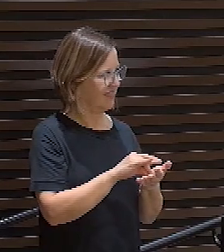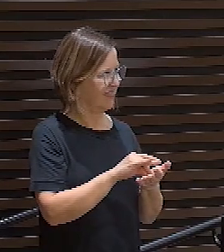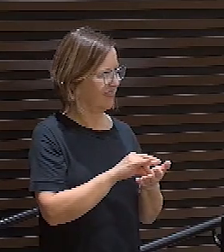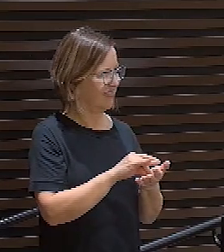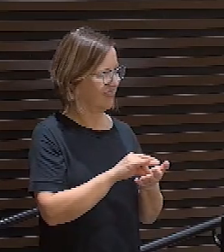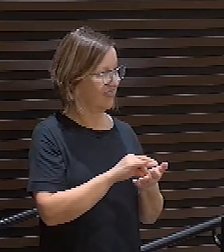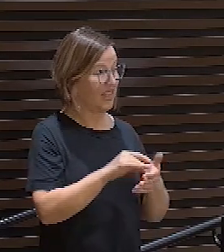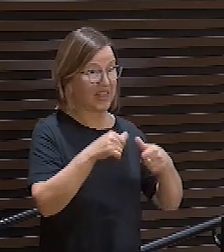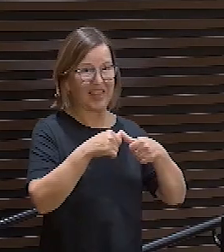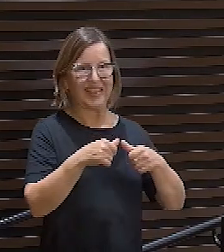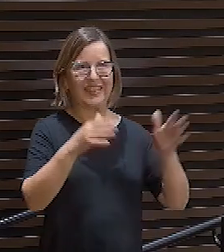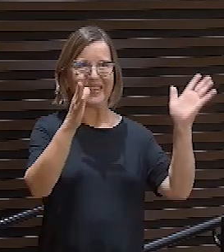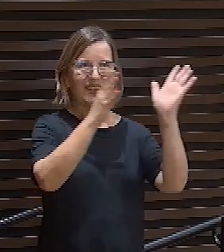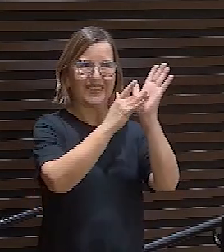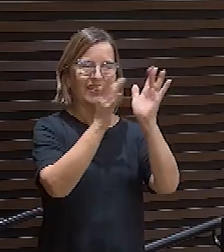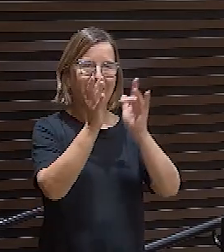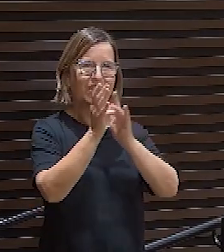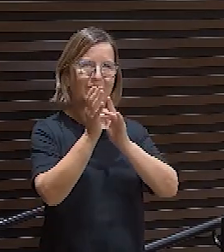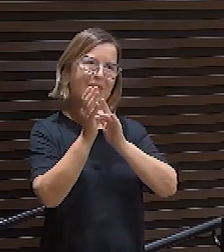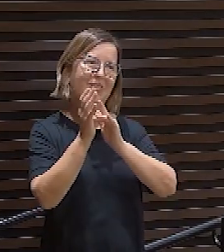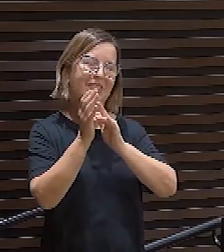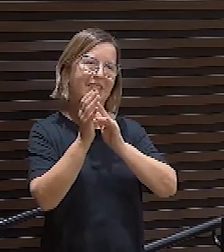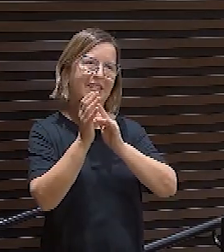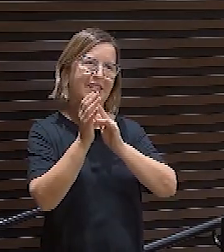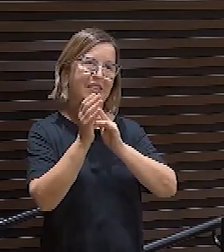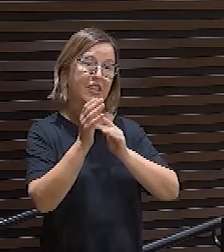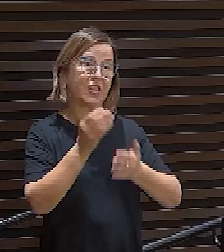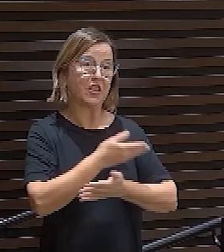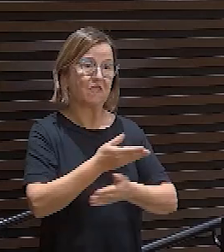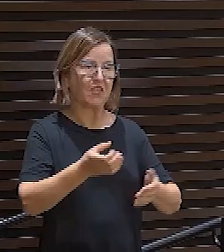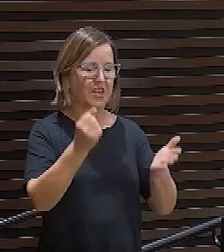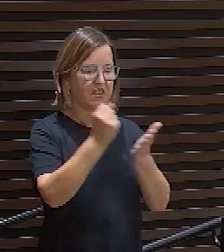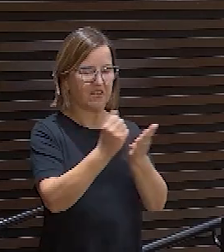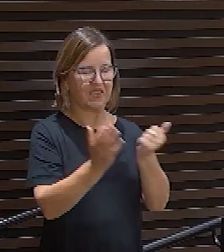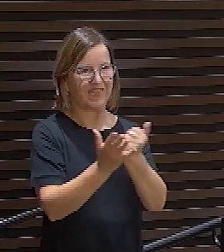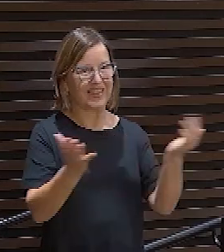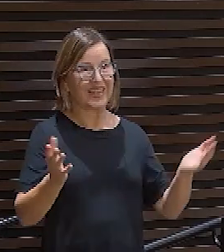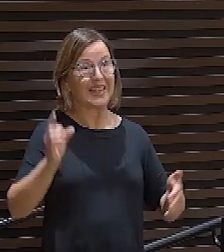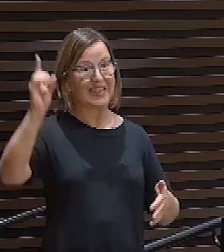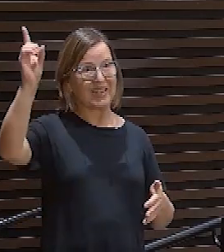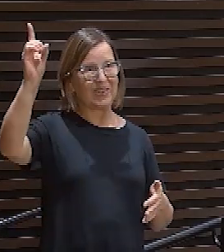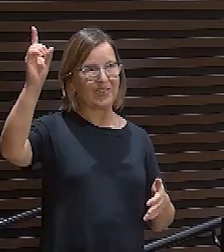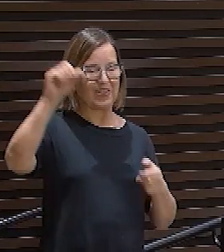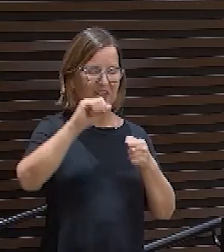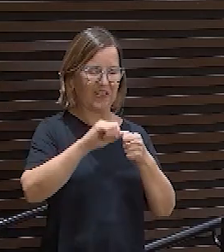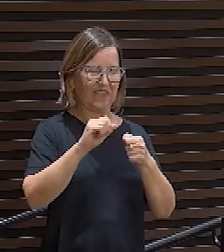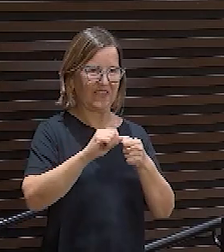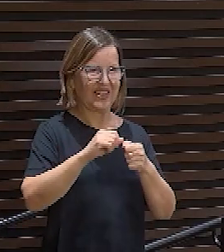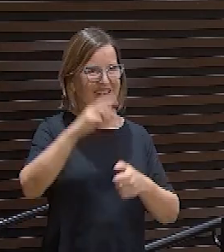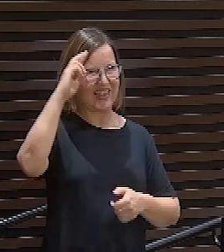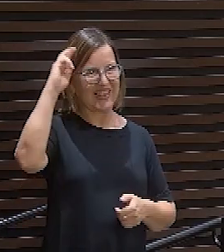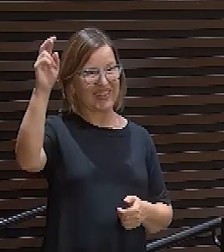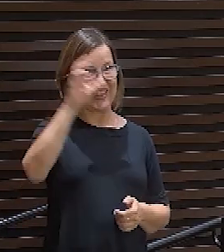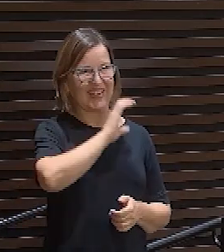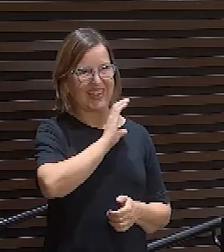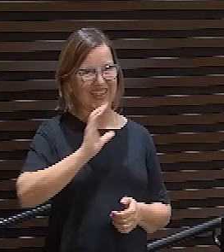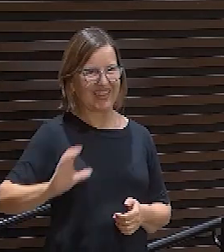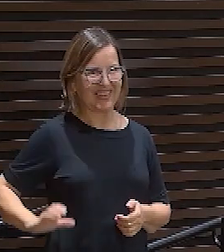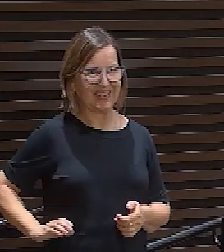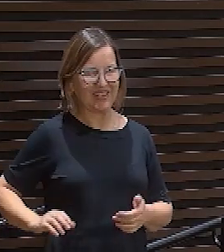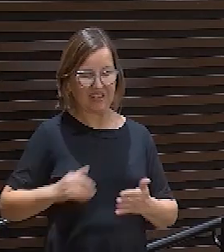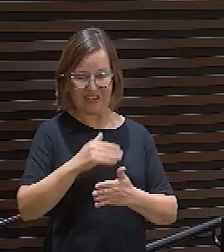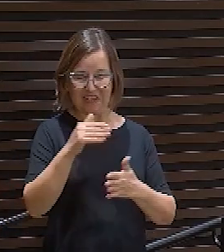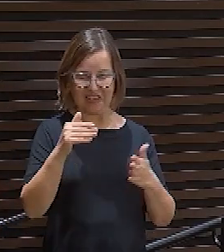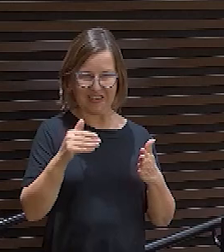A este Jesus que vós crucificastes, Deus o fez Senhor e Cristo de